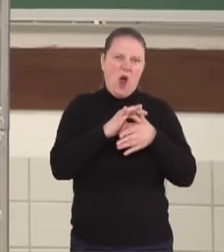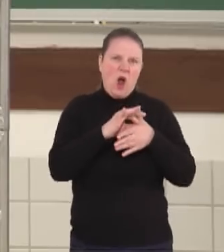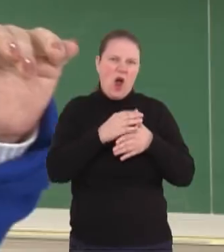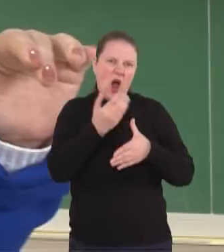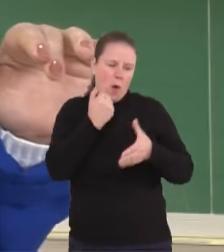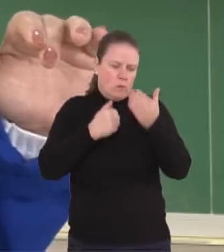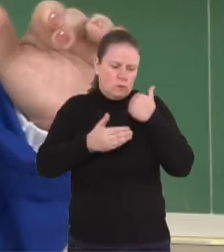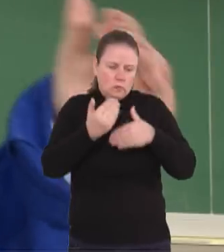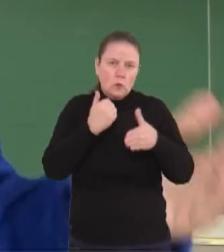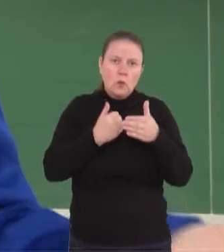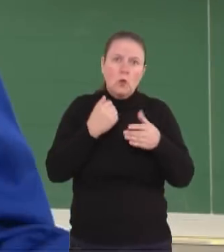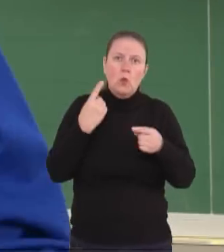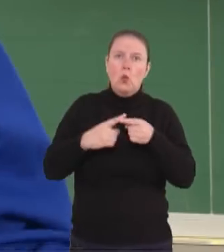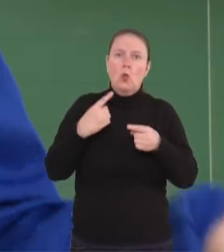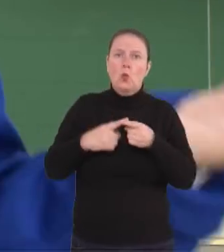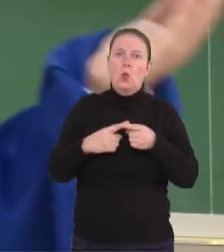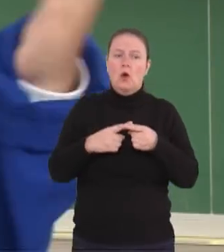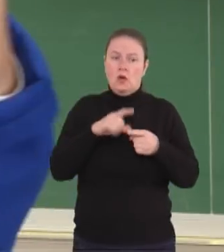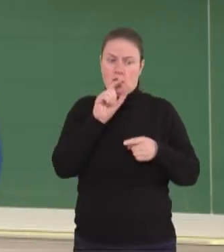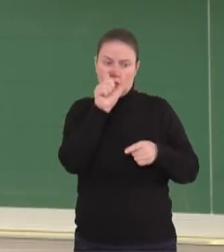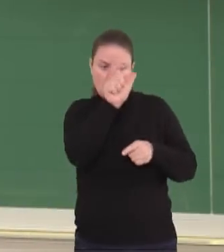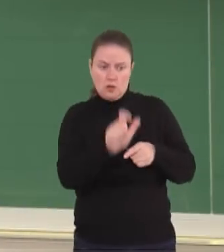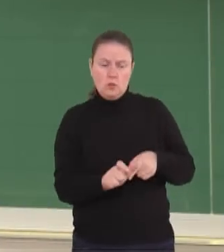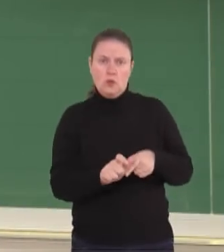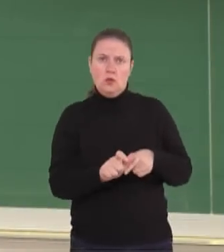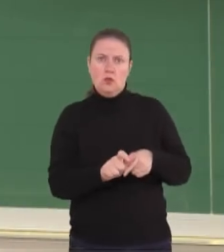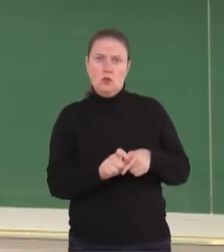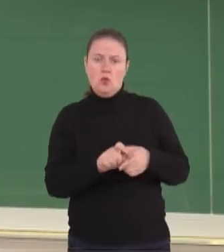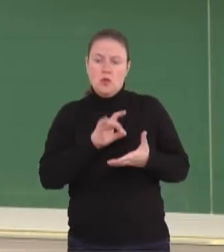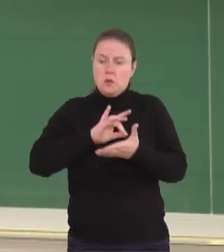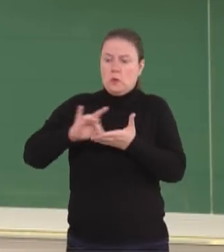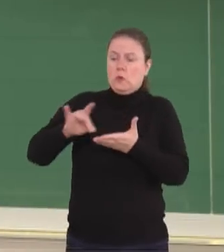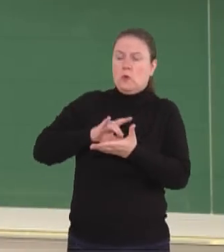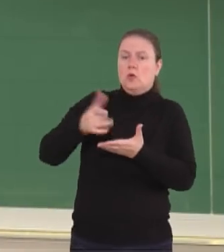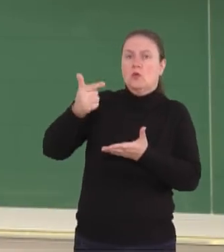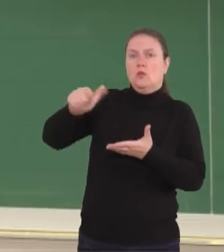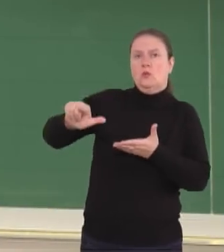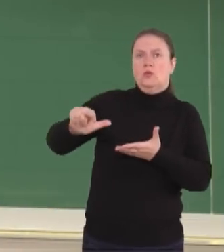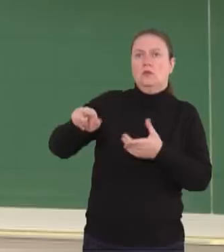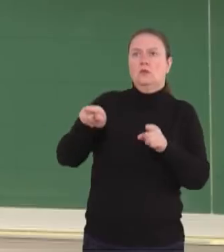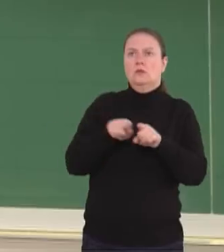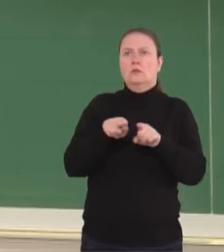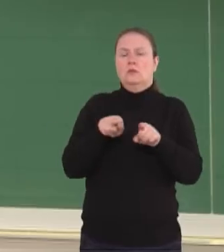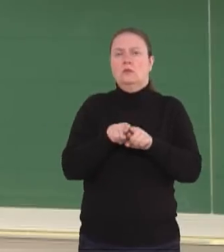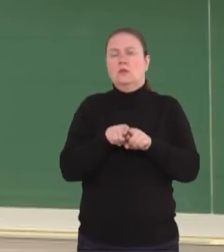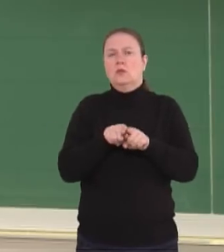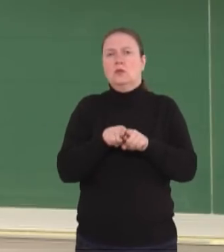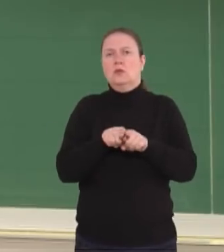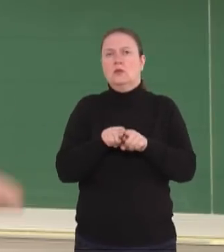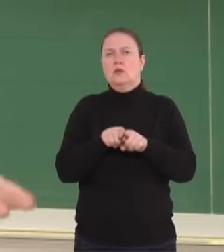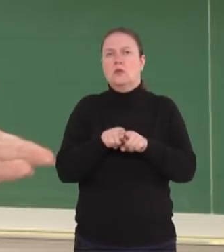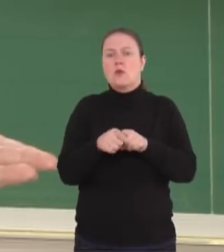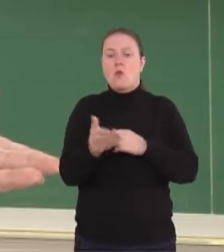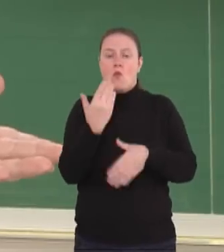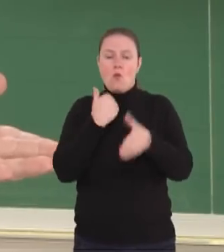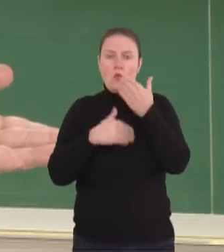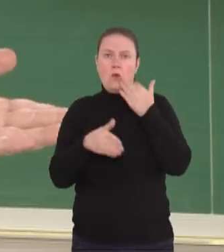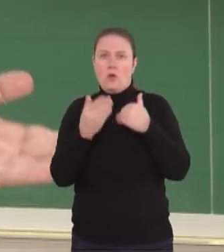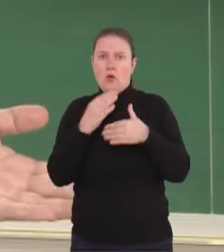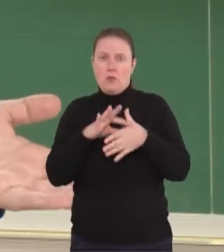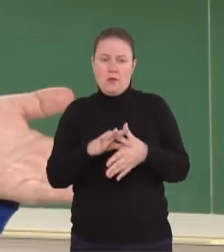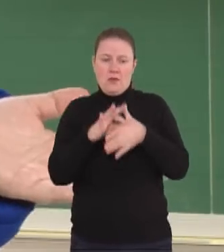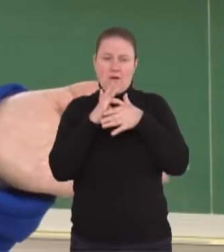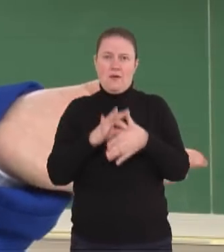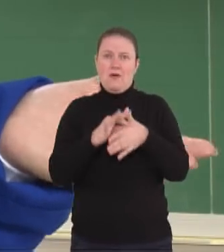daquele índio que foi capturado pela tribo, pela comunidade deles, ao se alimentar de um pedacinho